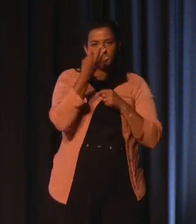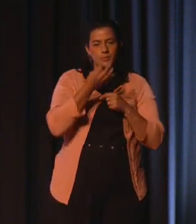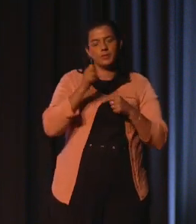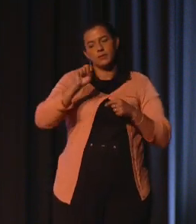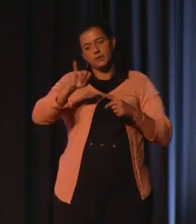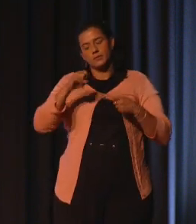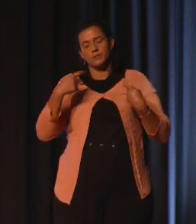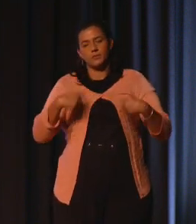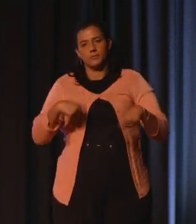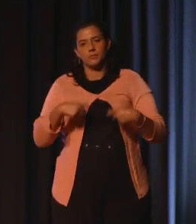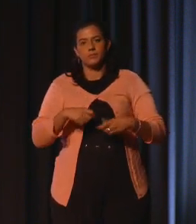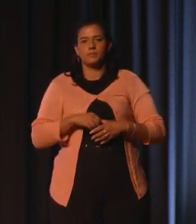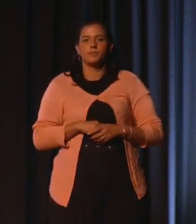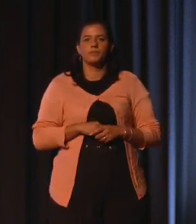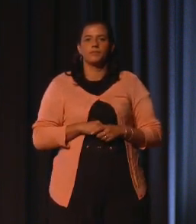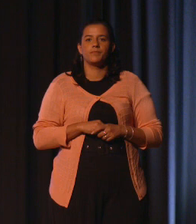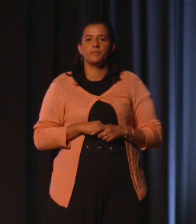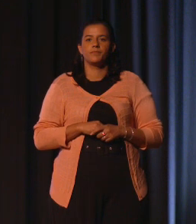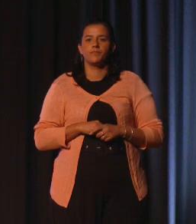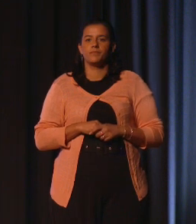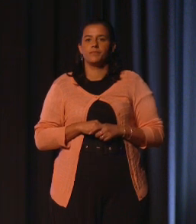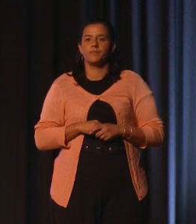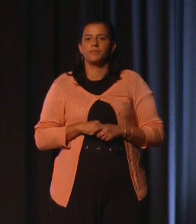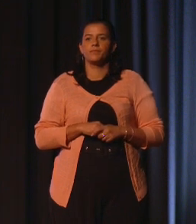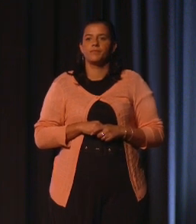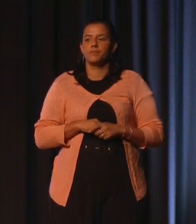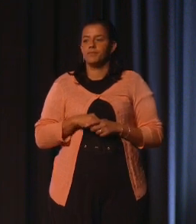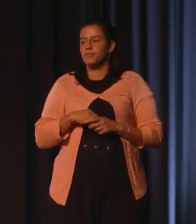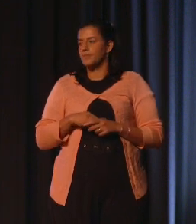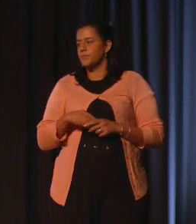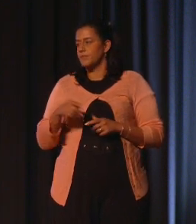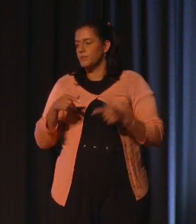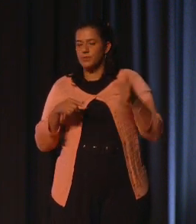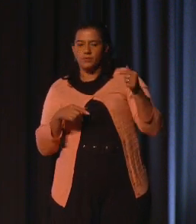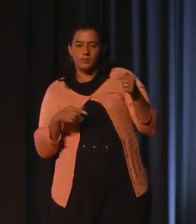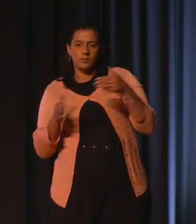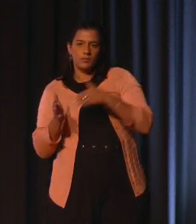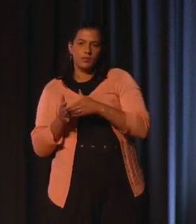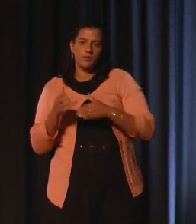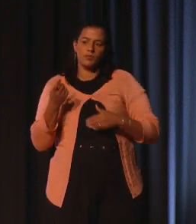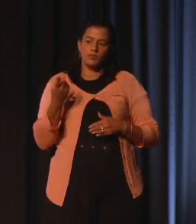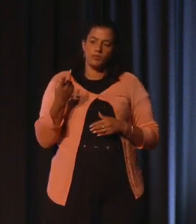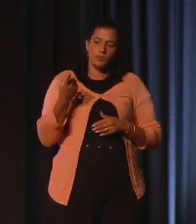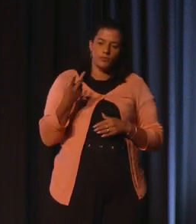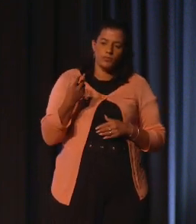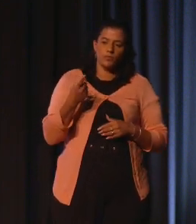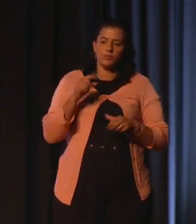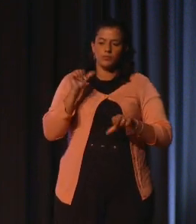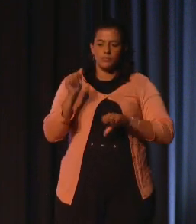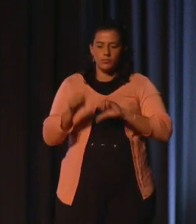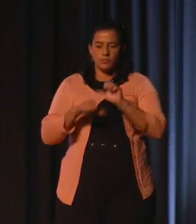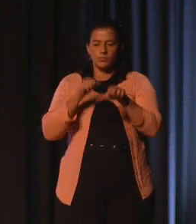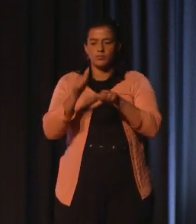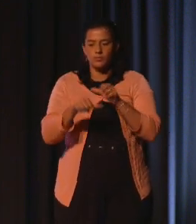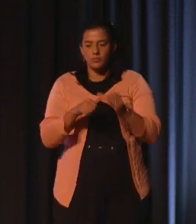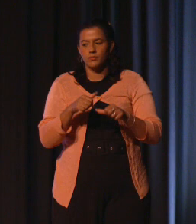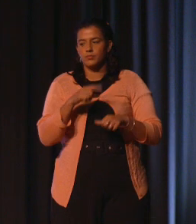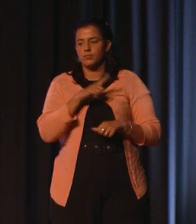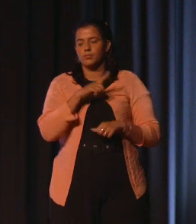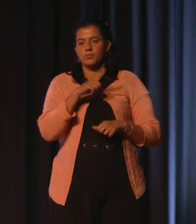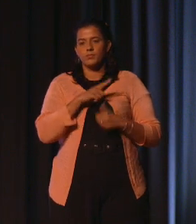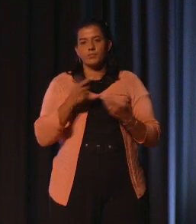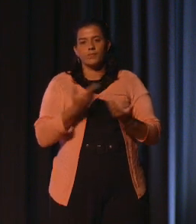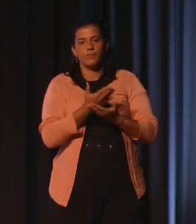for necessário. Aqui dos 7 aos 12 é onde ocorre a grande mudança nos meninos.